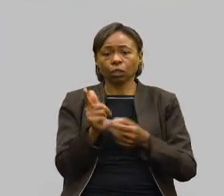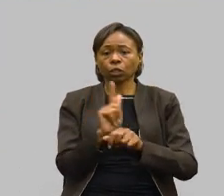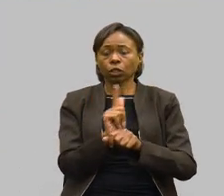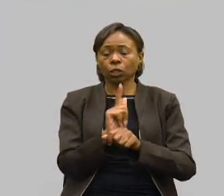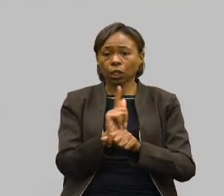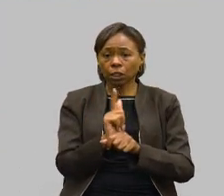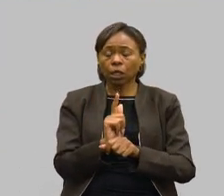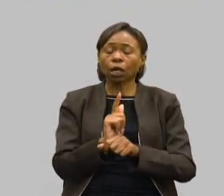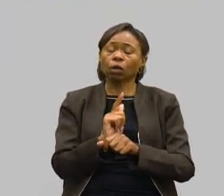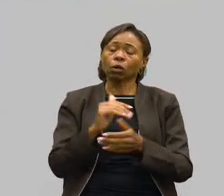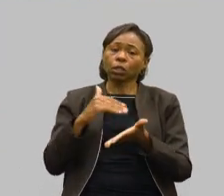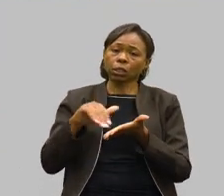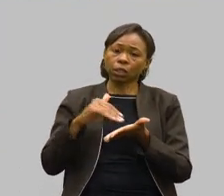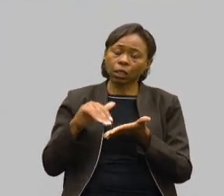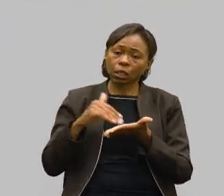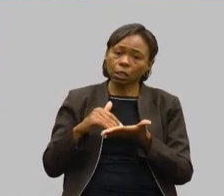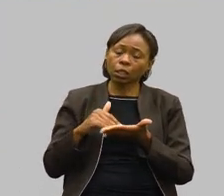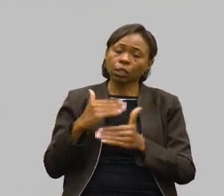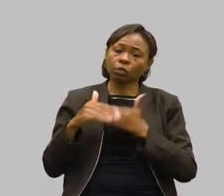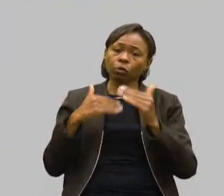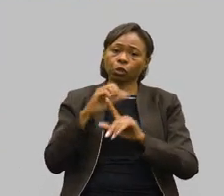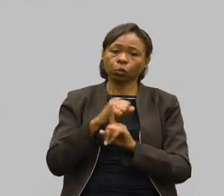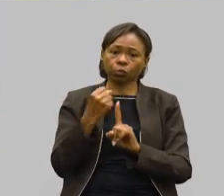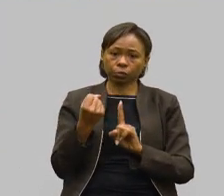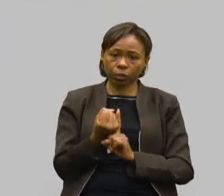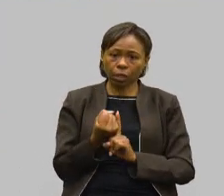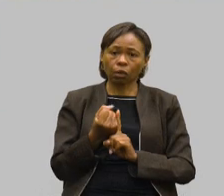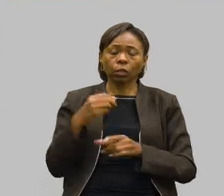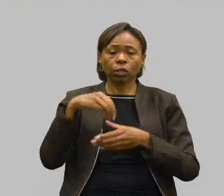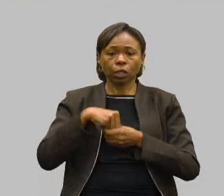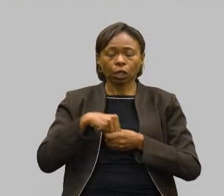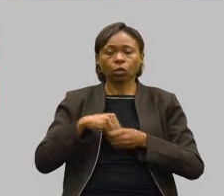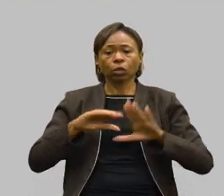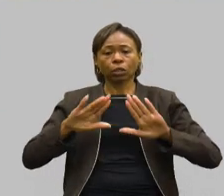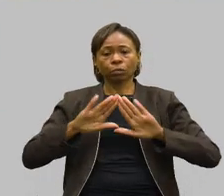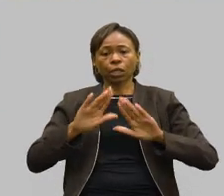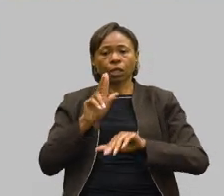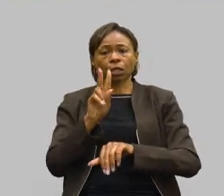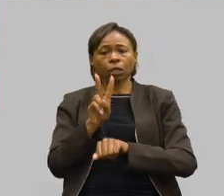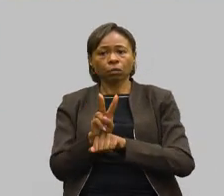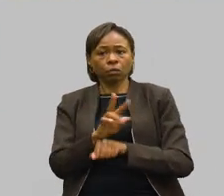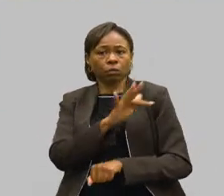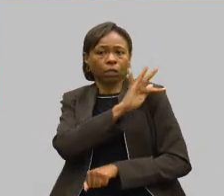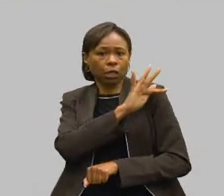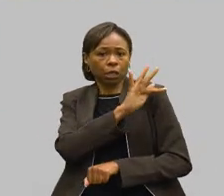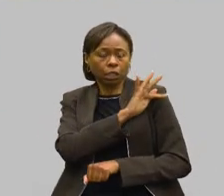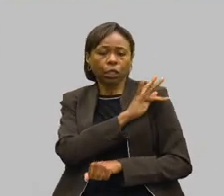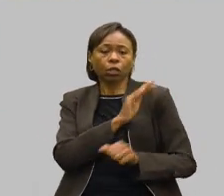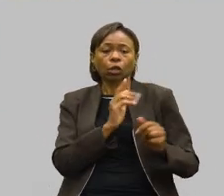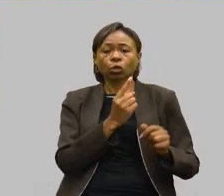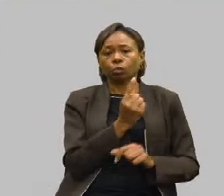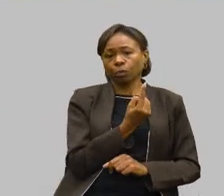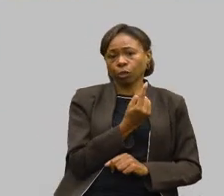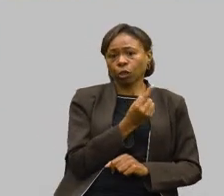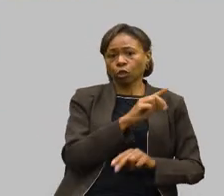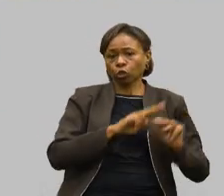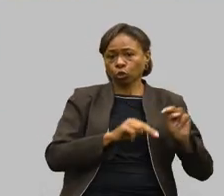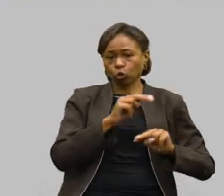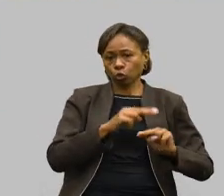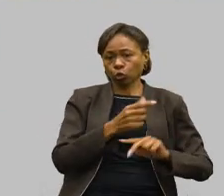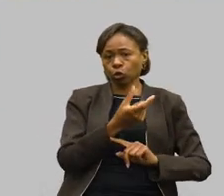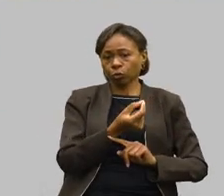de Estado e Desenvolvimento Social. No âmbito do Assembleia Fiscaliza, Prestação de Contas, considerando o período de 1º de junho de